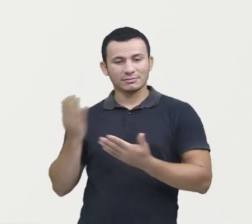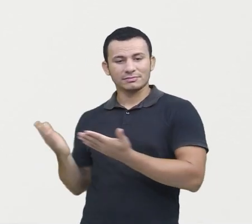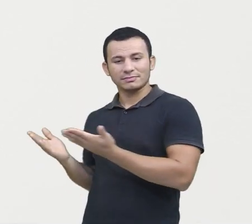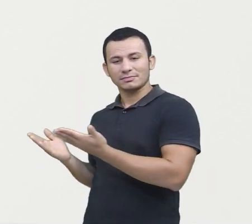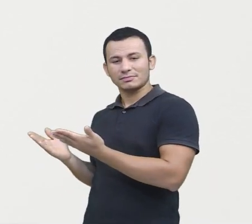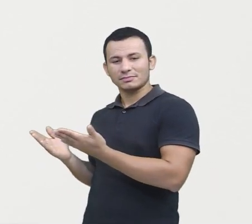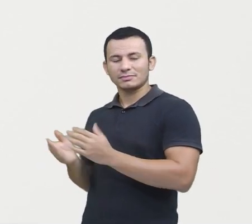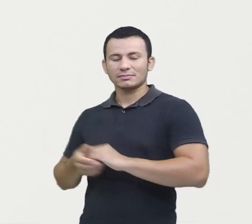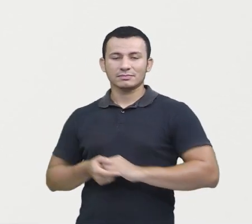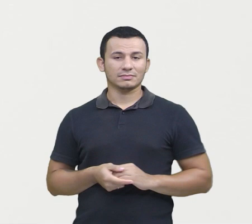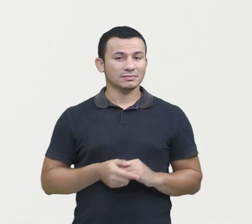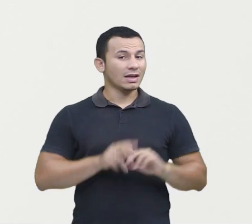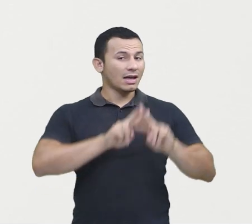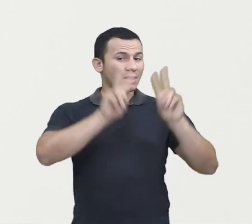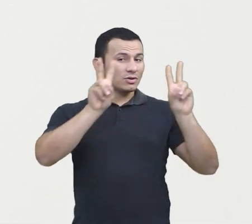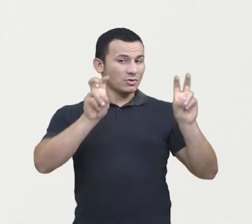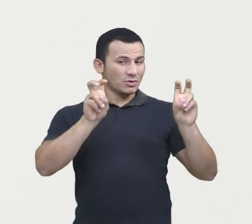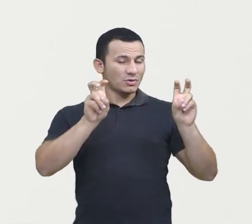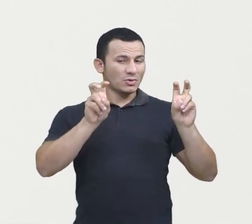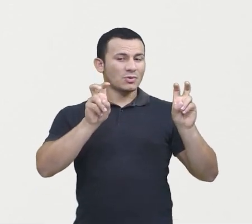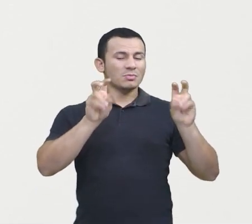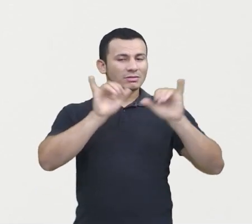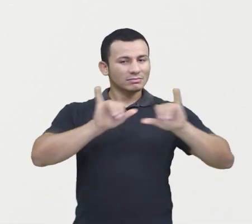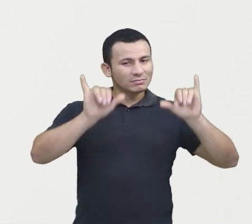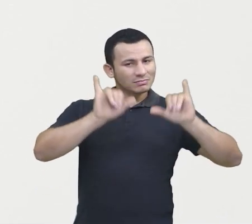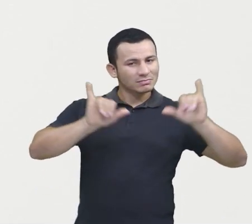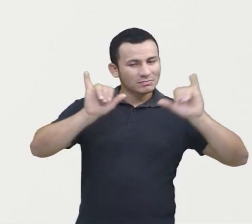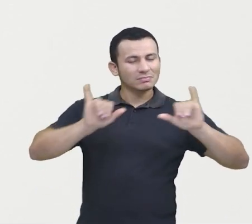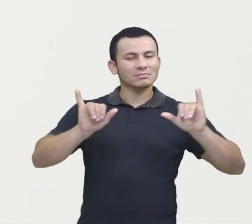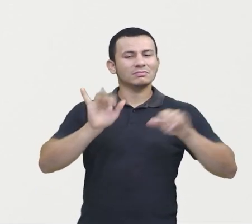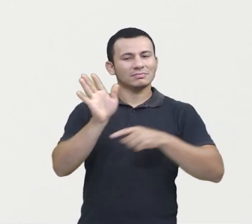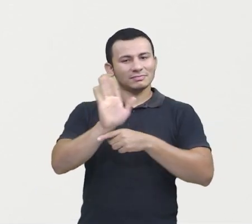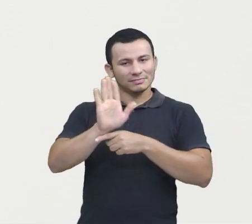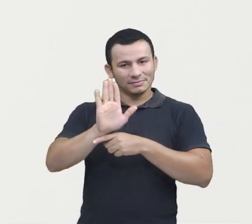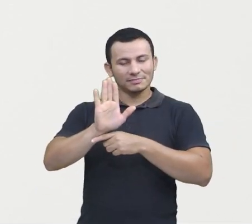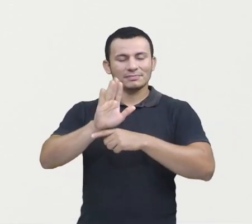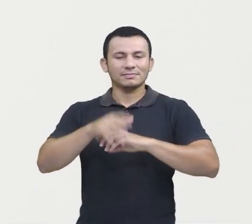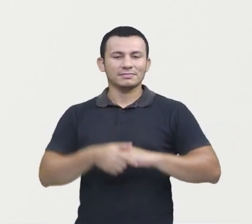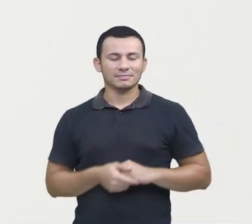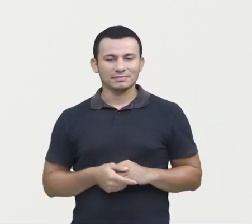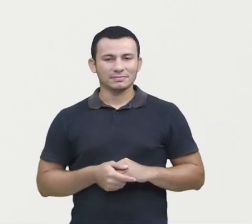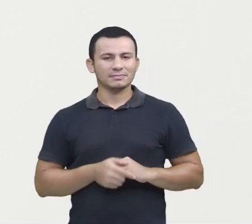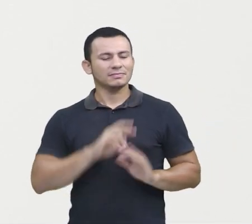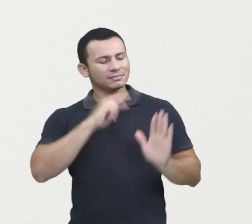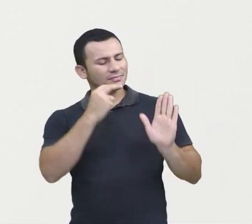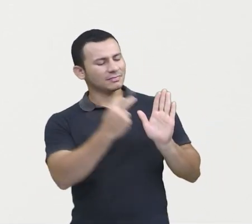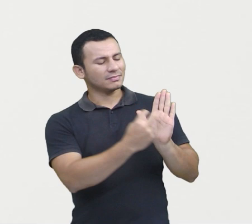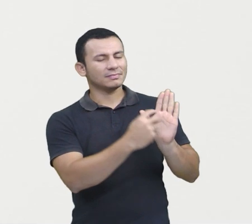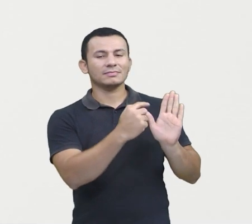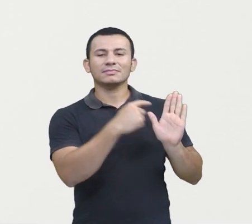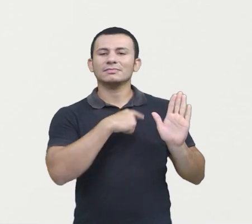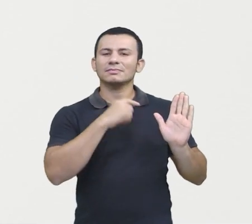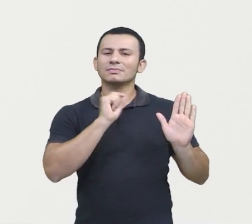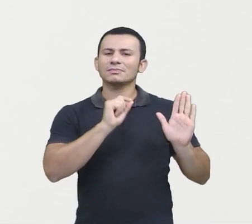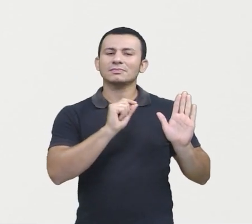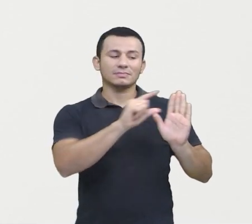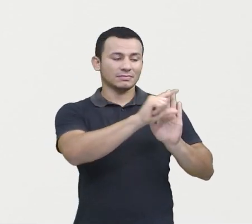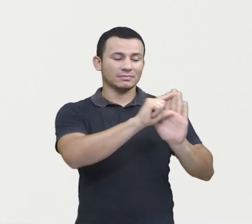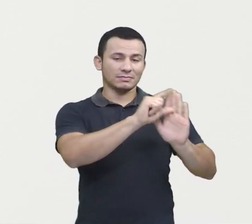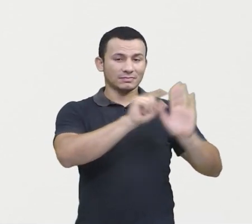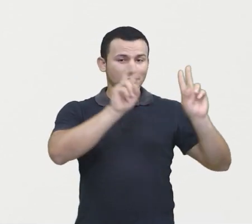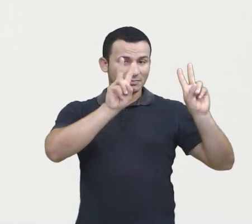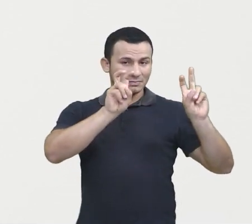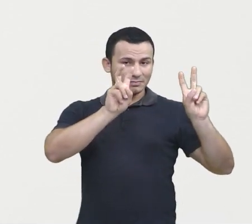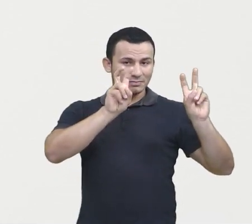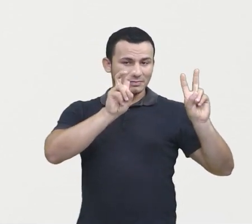que fala sobre o cartaz do nosso curta-metragem. O que nós estamos vendo? Aqui o título,